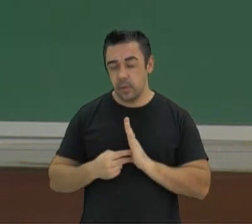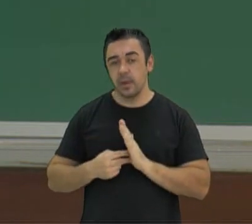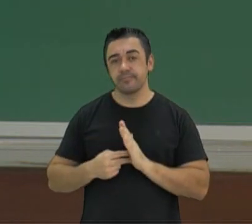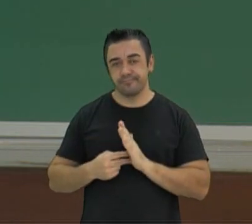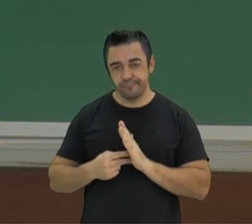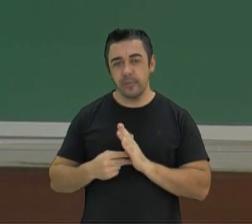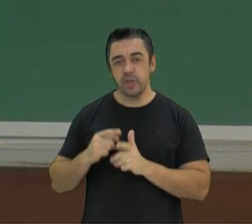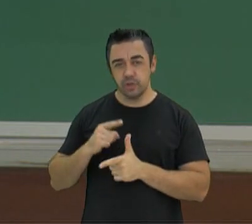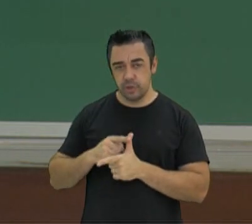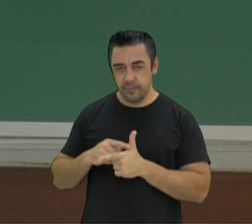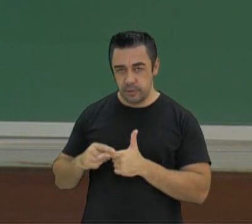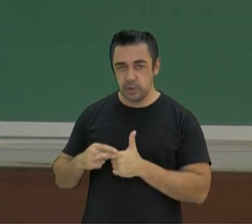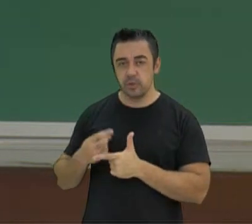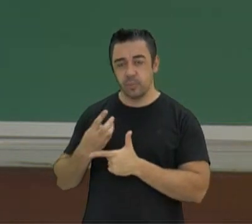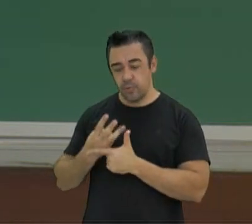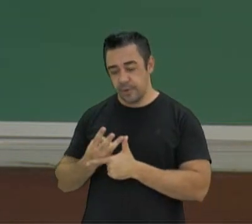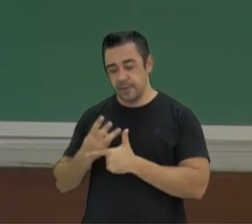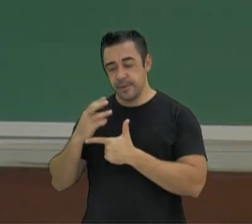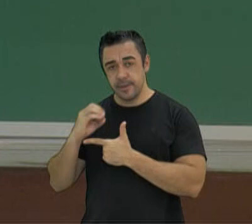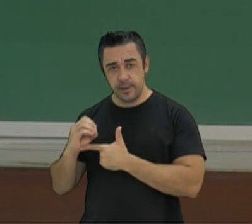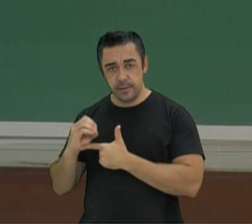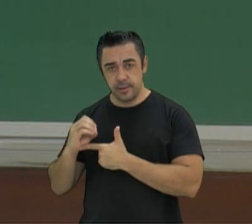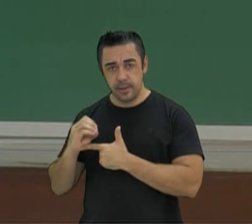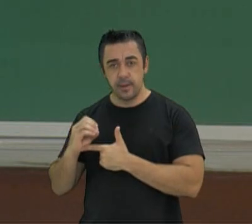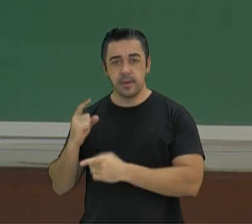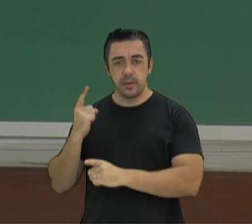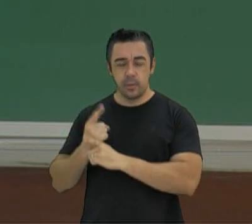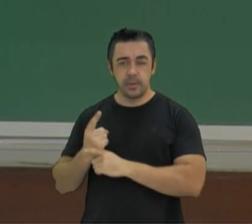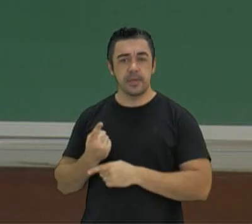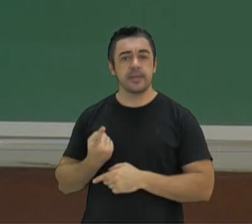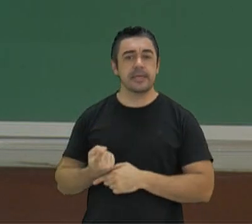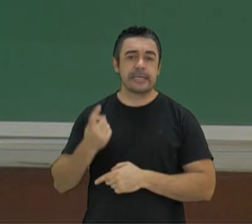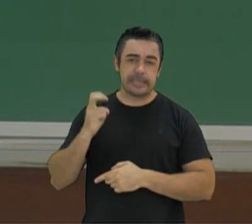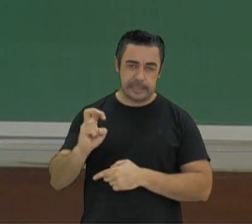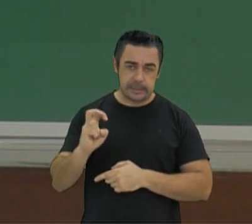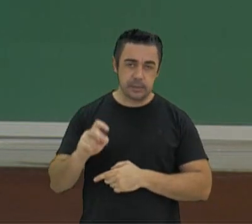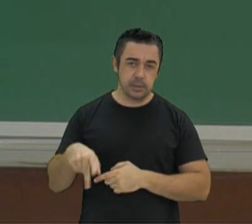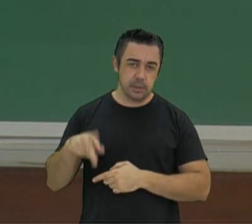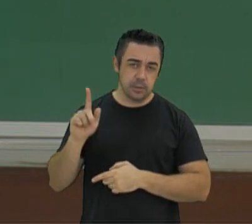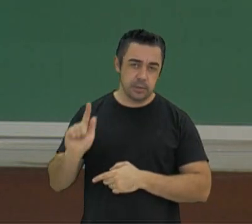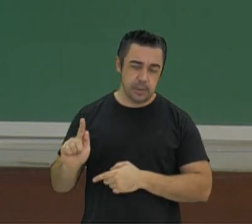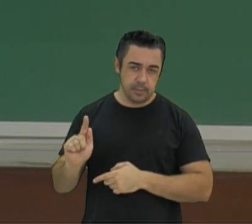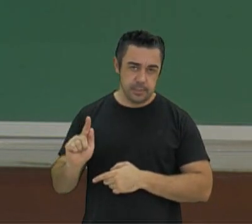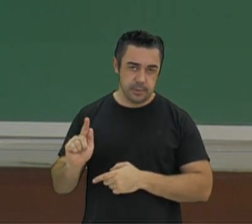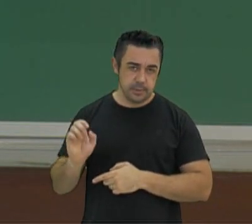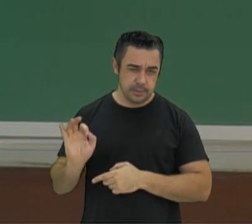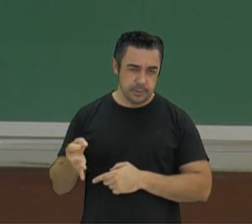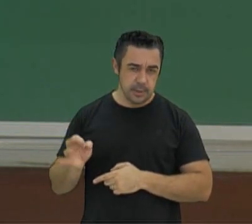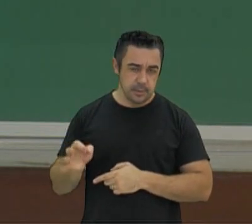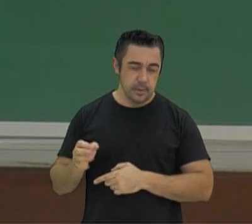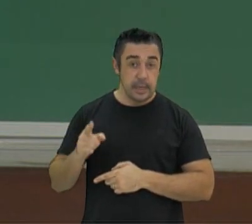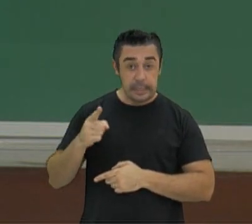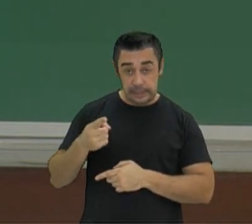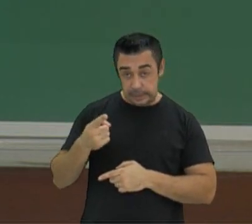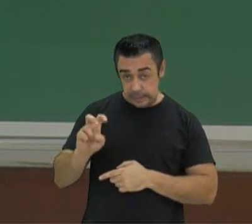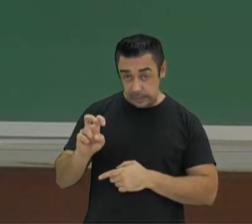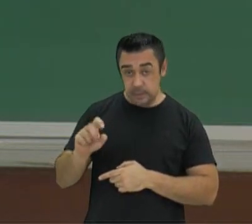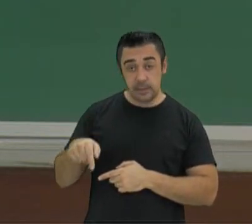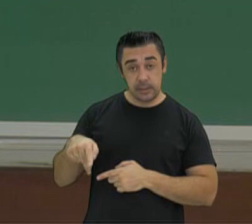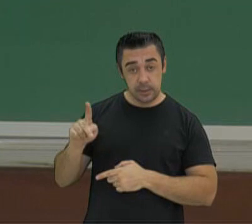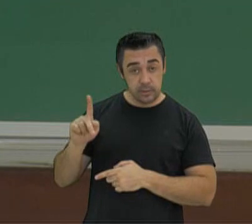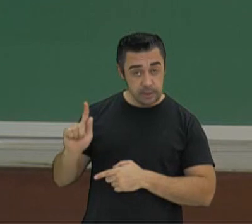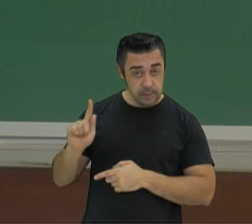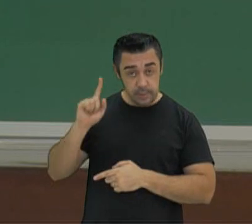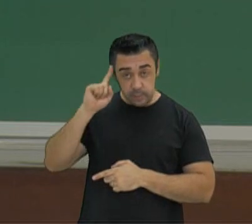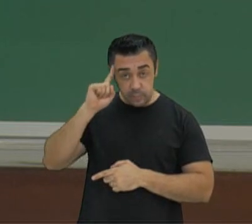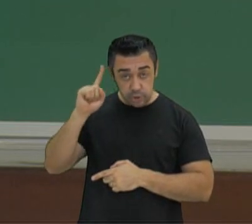são 15 quilos por dia. Como que eu cheguei lá? 450 dividido por 30, tá? São 15 quilos